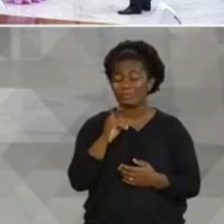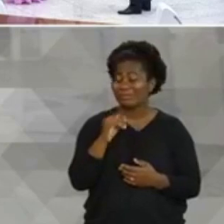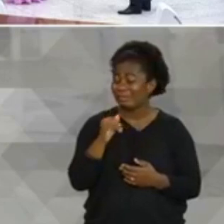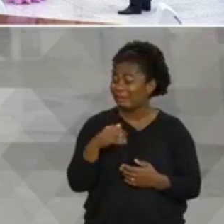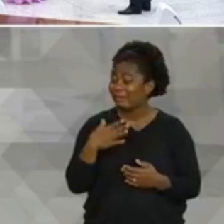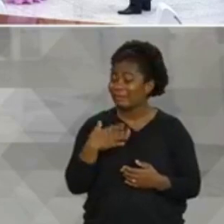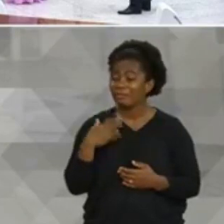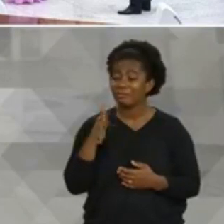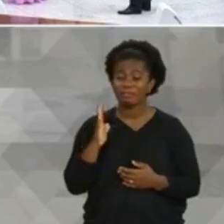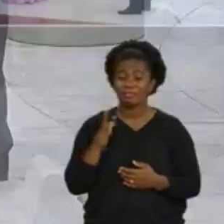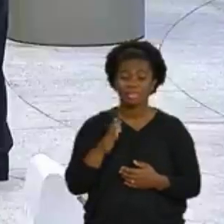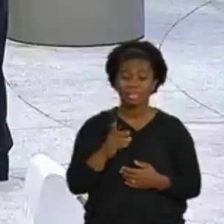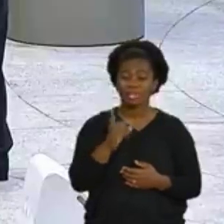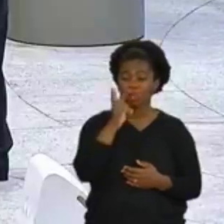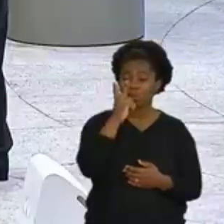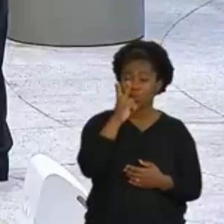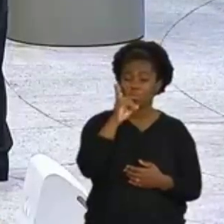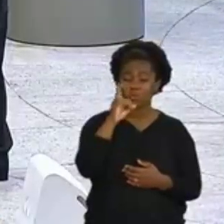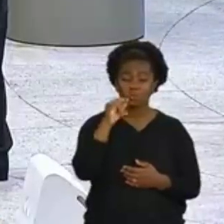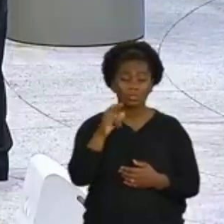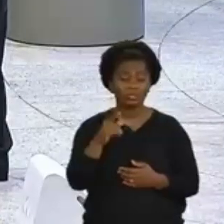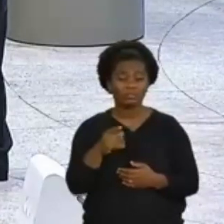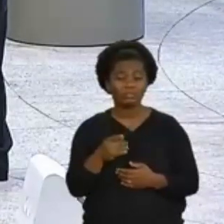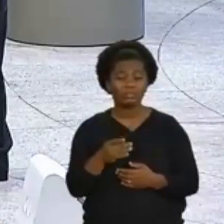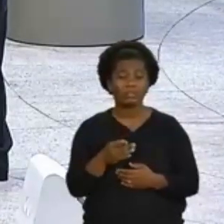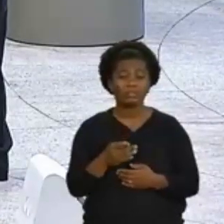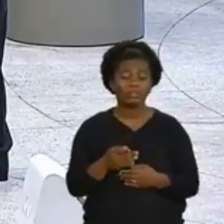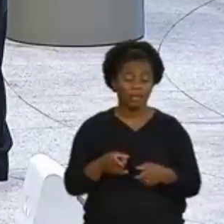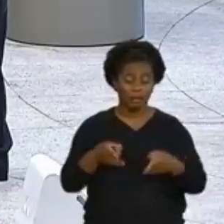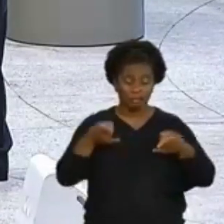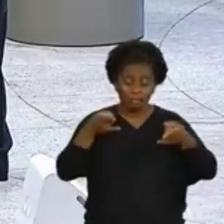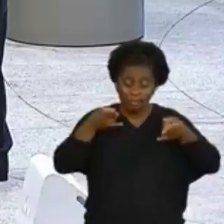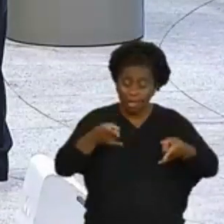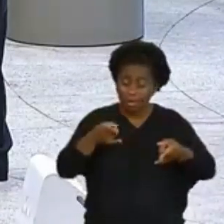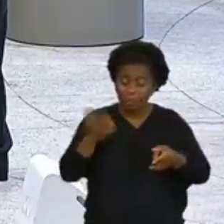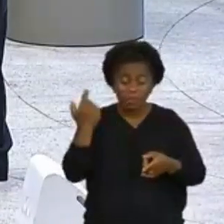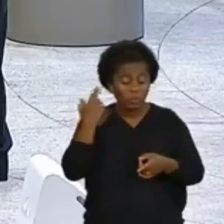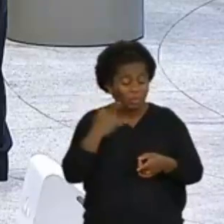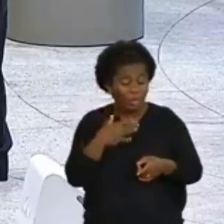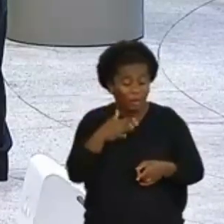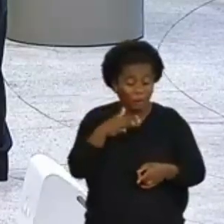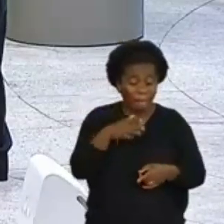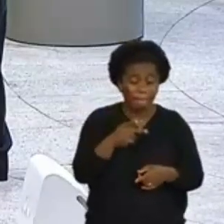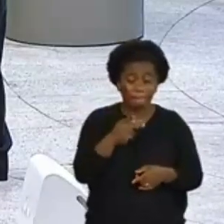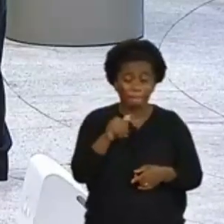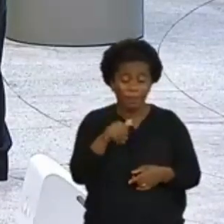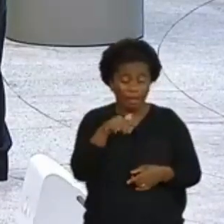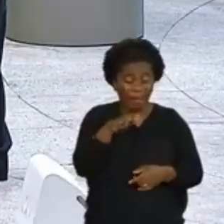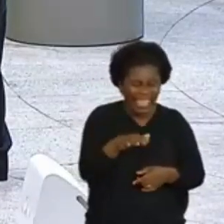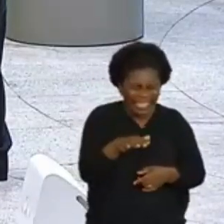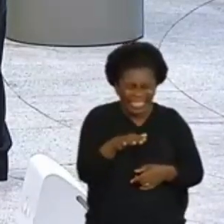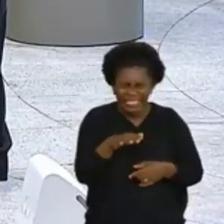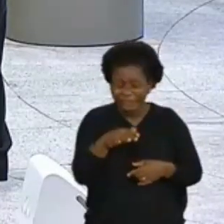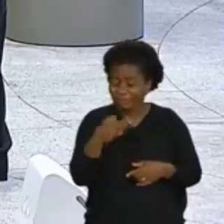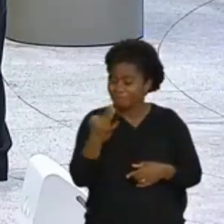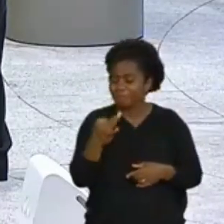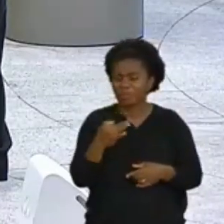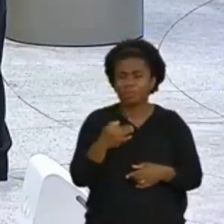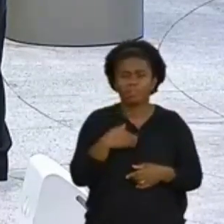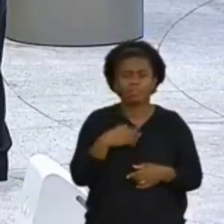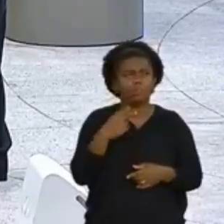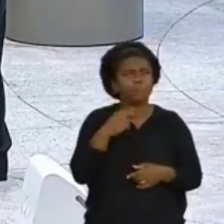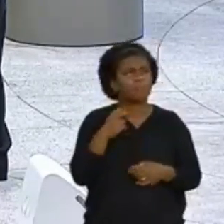eu estava 2 dias trancada dentro do quarto, sem conseguir colocar o meu pé no chão. Eu olhei para tudo que